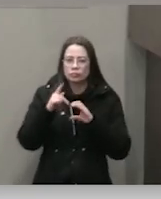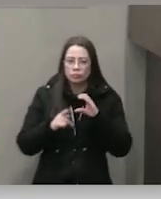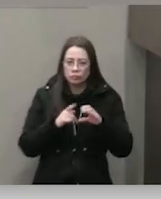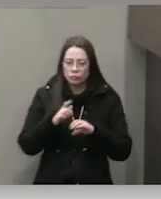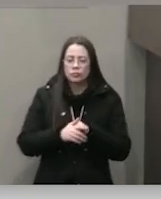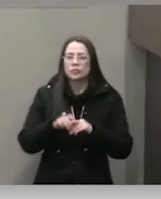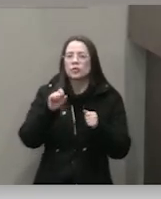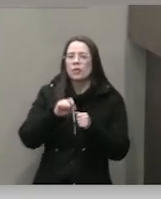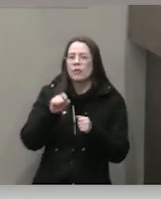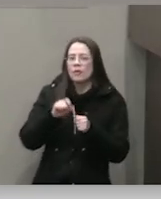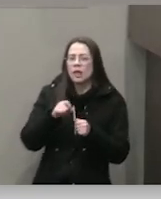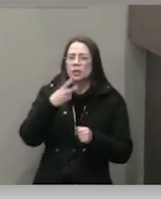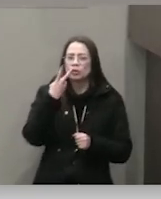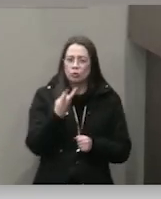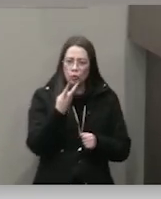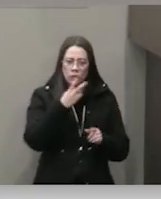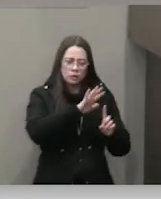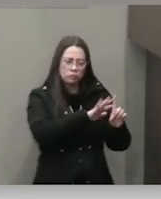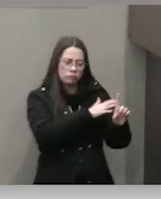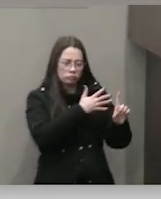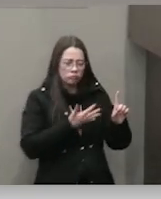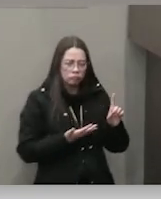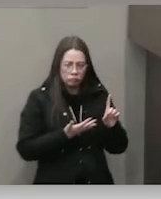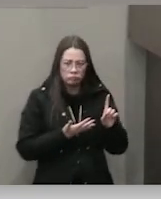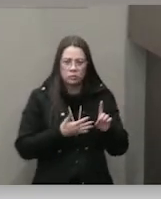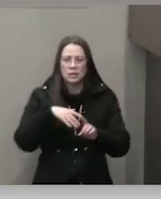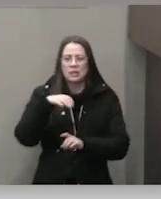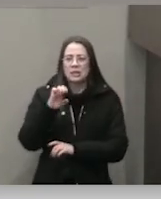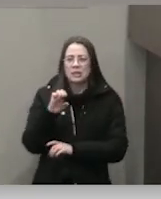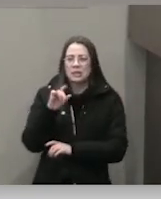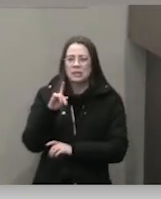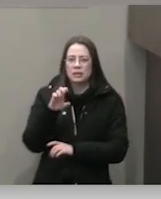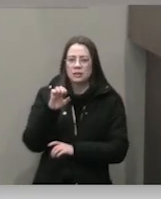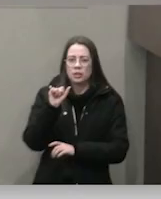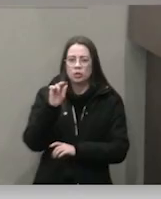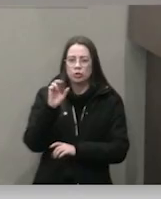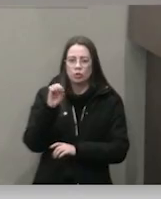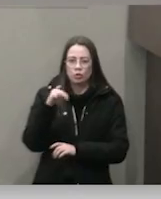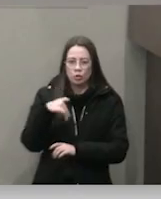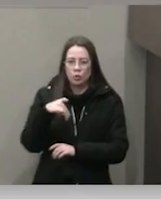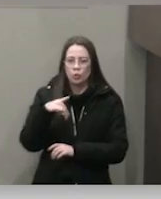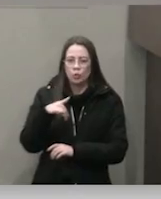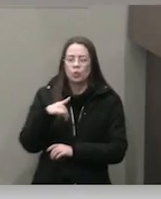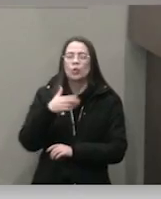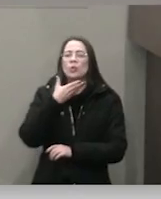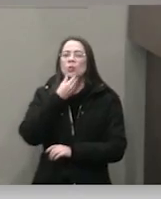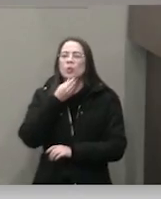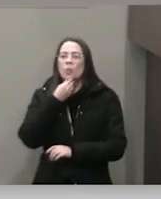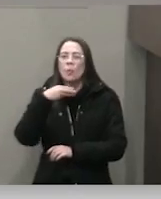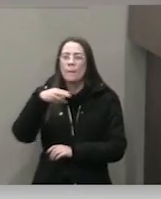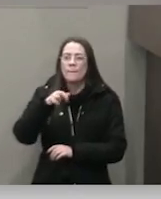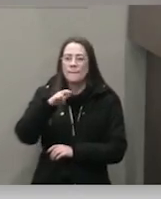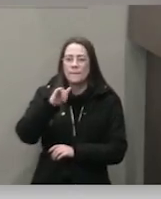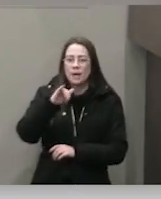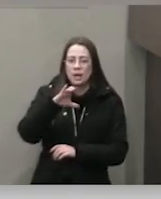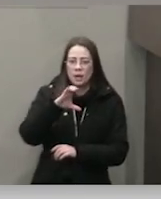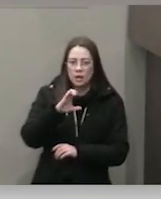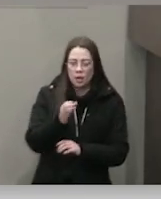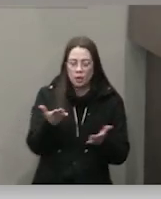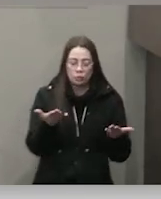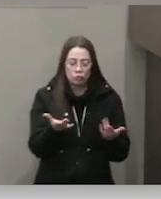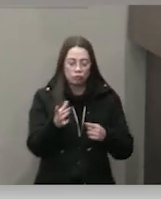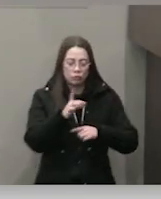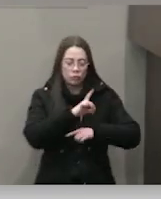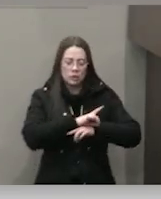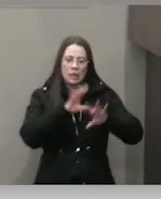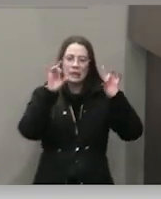vereador Rafael, 2 honras ao mérito para o sargento Ederson e o soldado Mário, que nesse dia tão